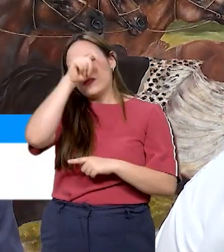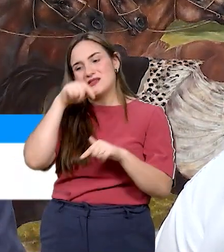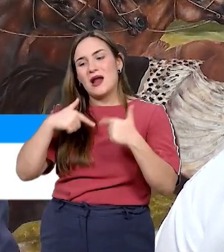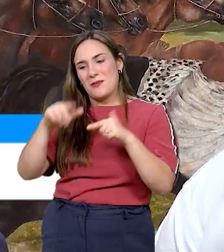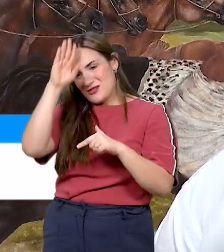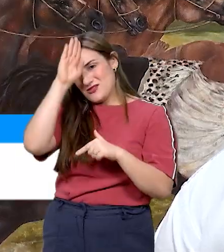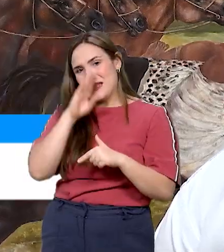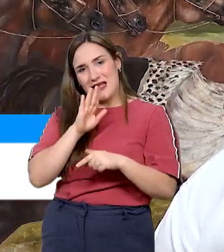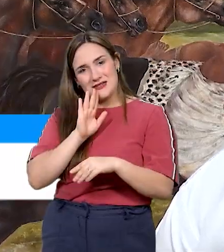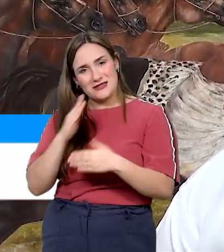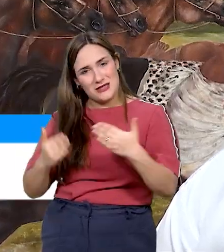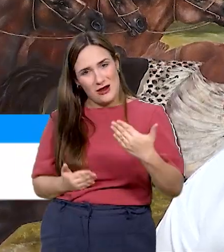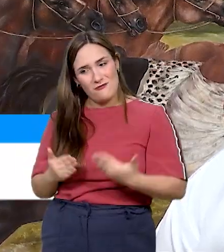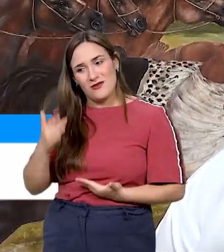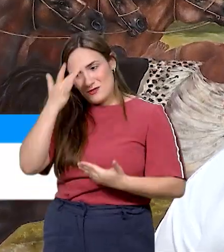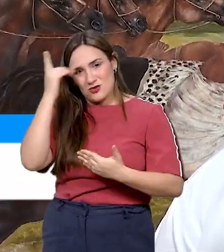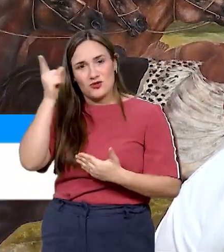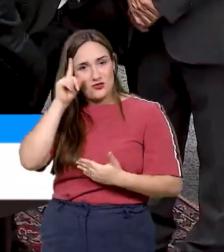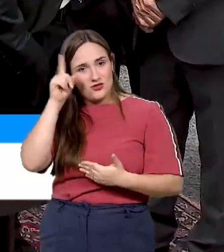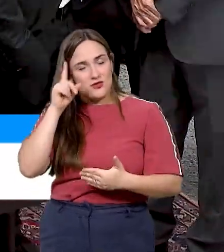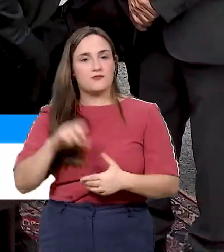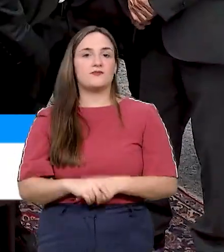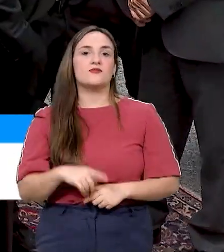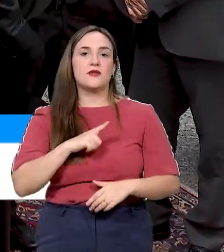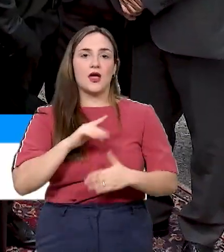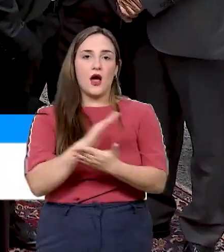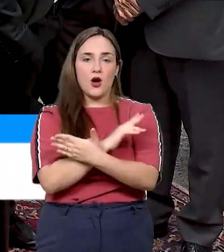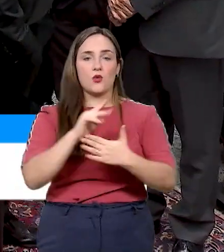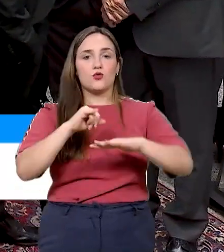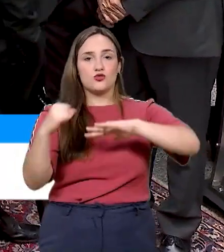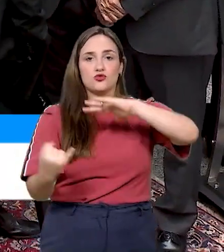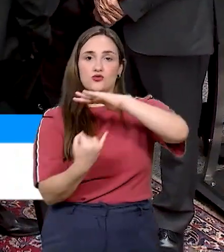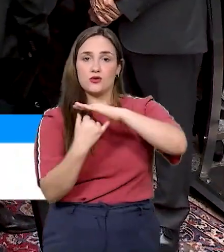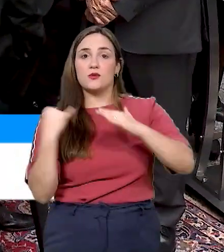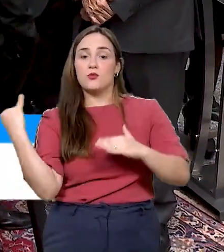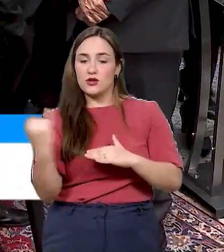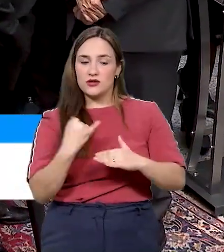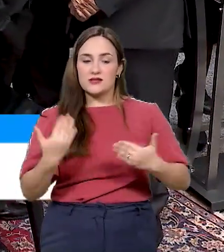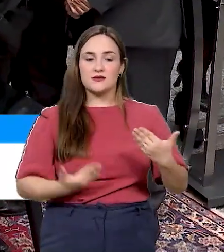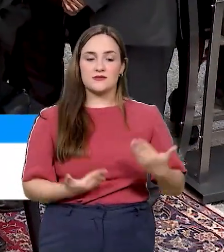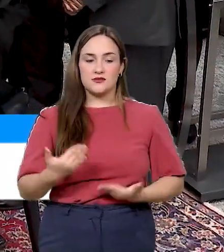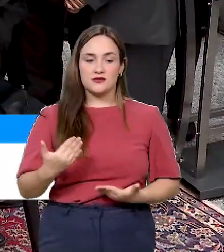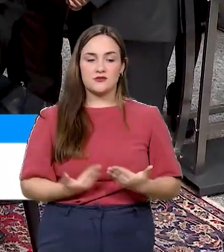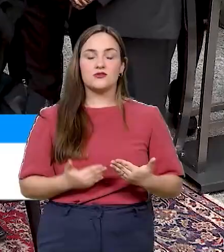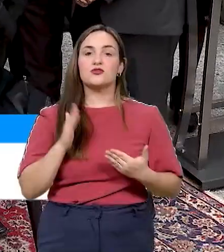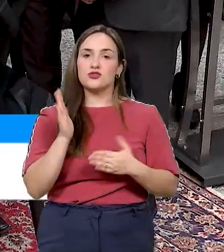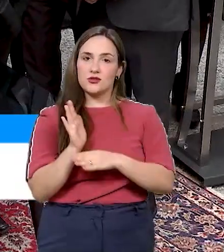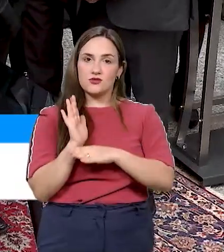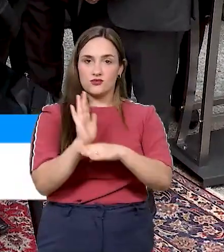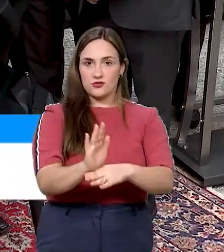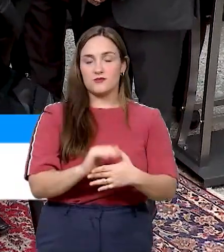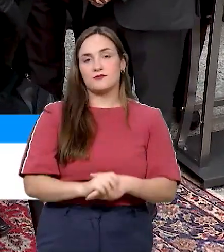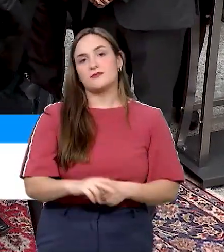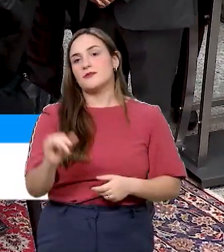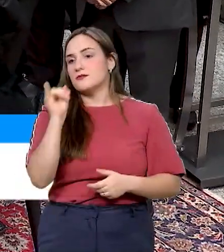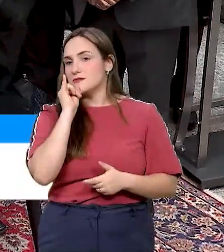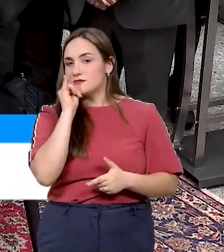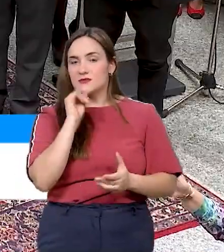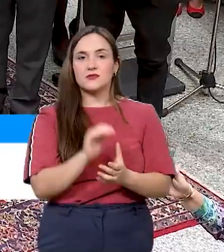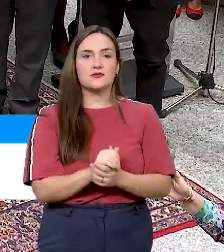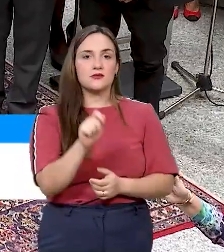que é para continuar aquele trabalho dia a dia. Entidades que prestam relevantes serviços para a população sul-mato-grossense